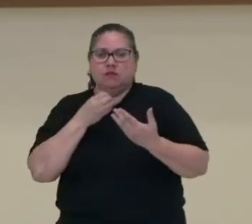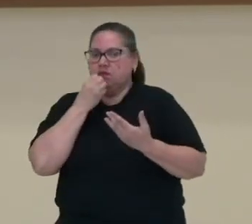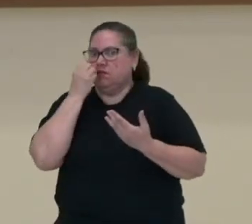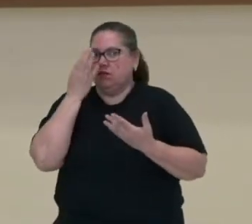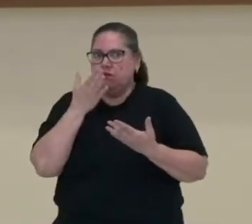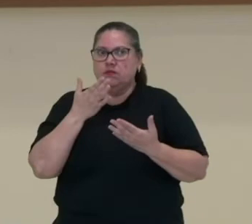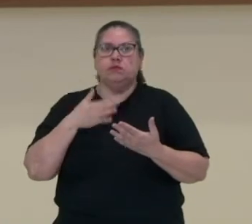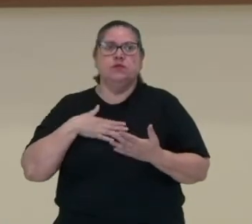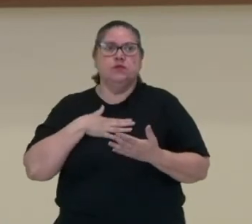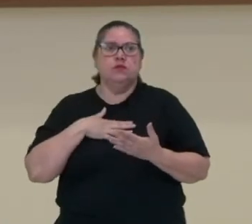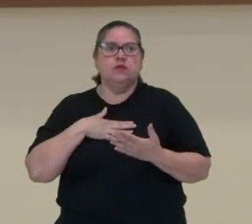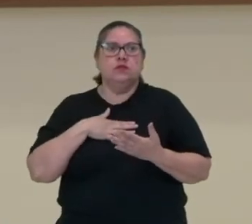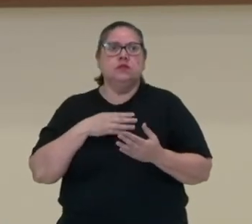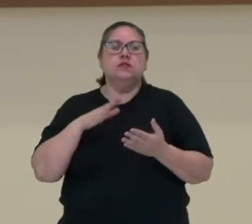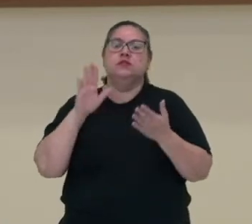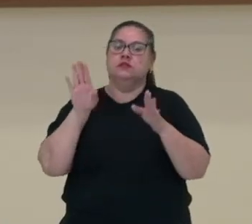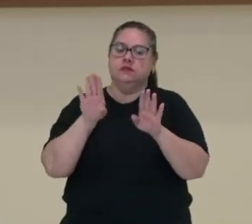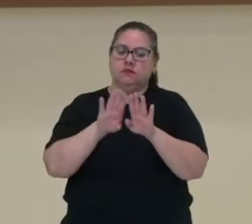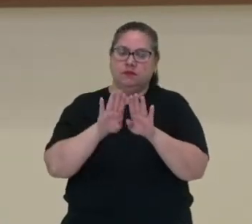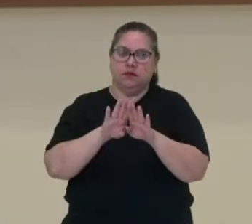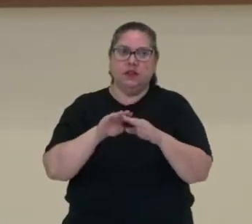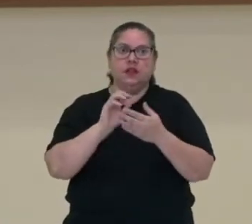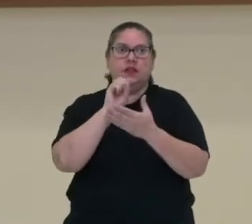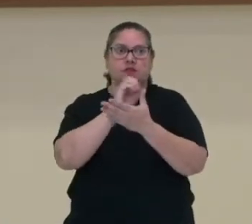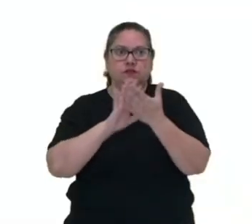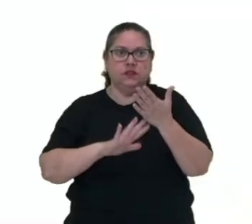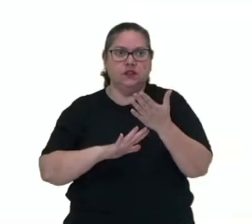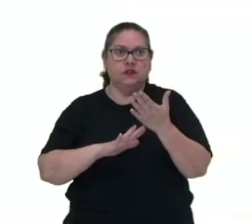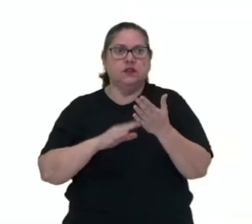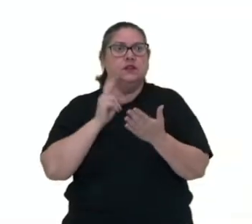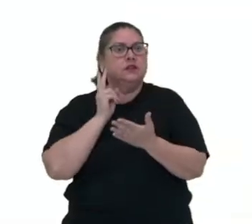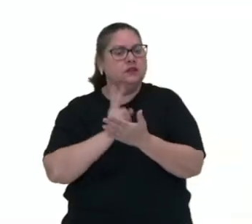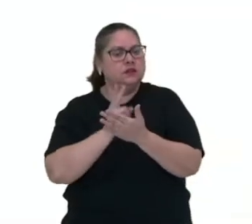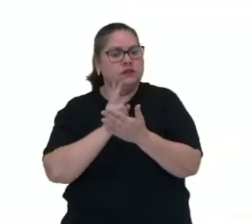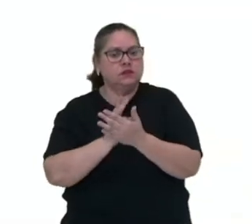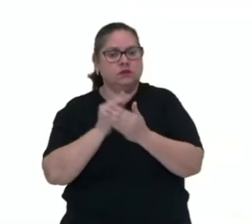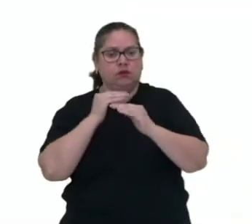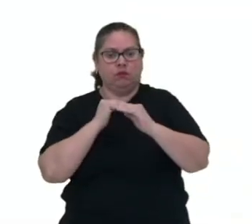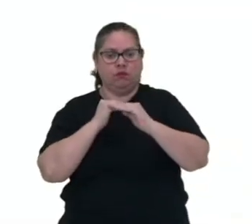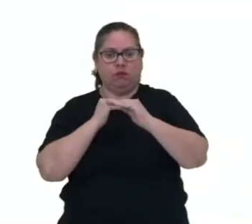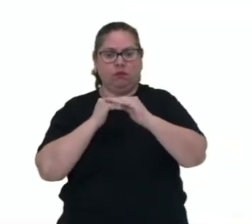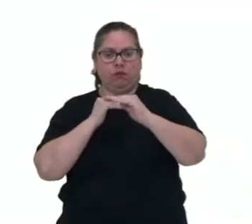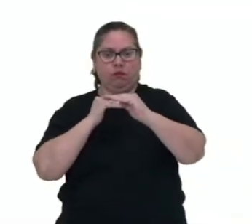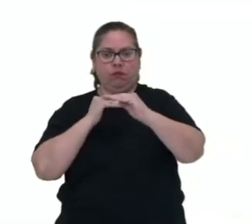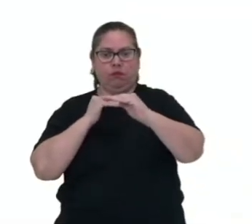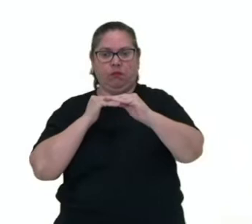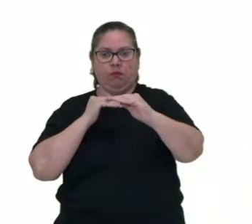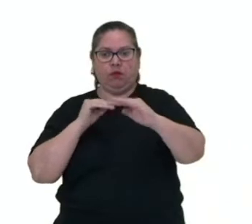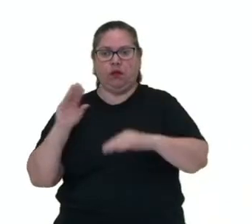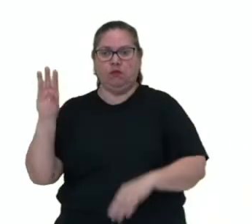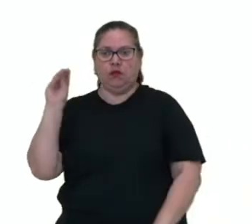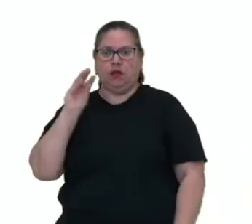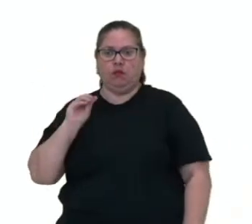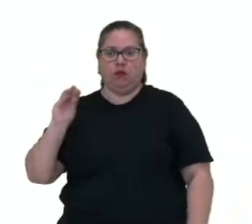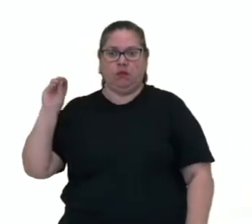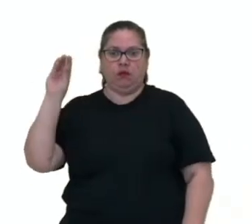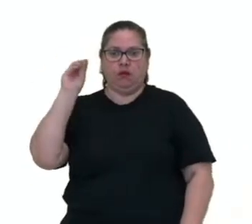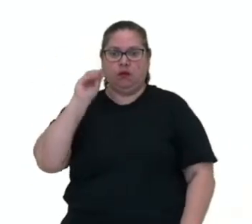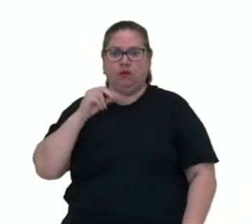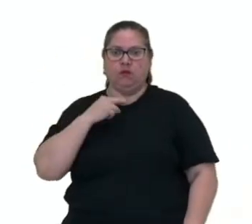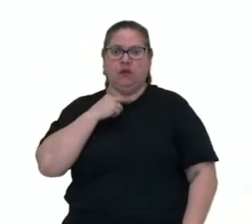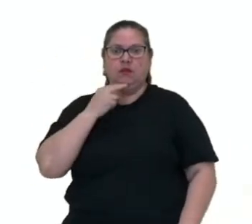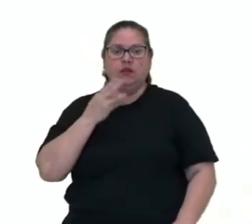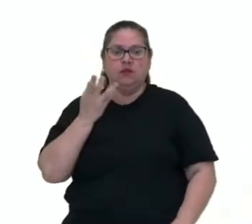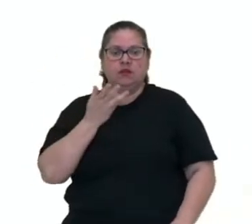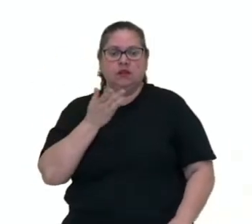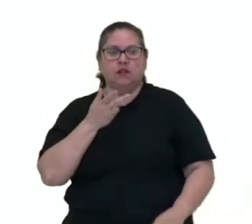certo? E vamos de mais atividade. Sempre o mesmo tom monocórdio, sem alterar o volume da voz nem a